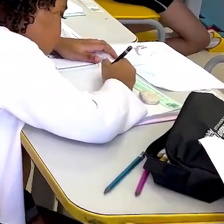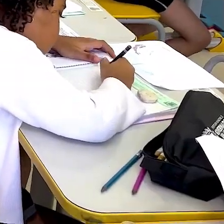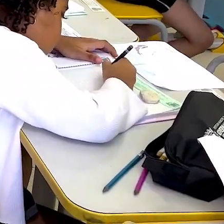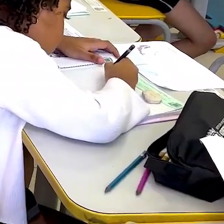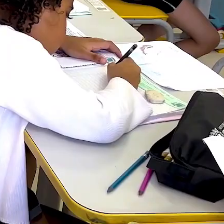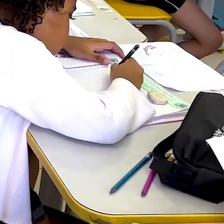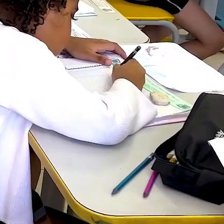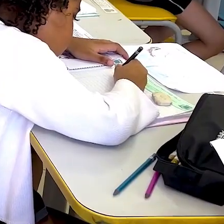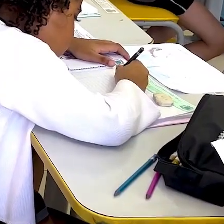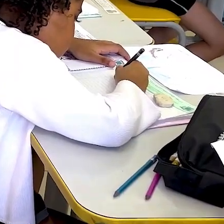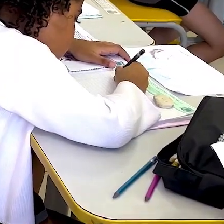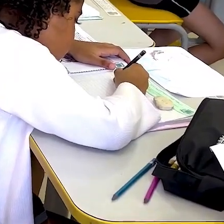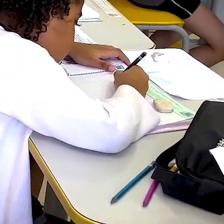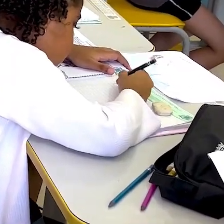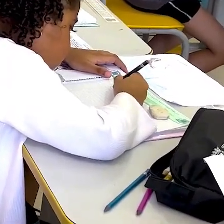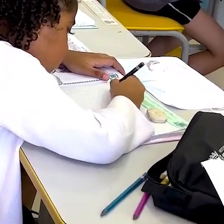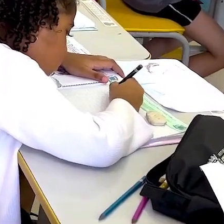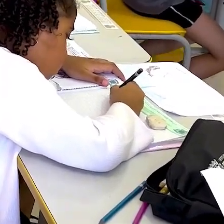Cu.